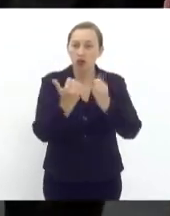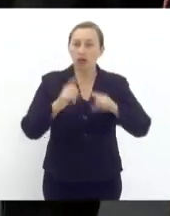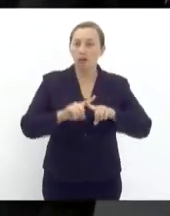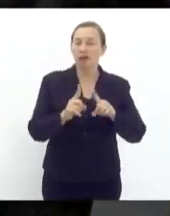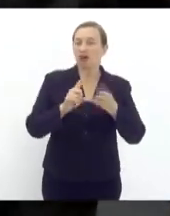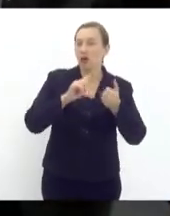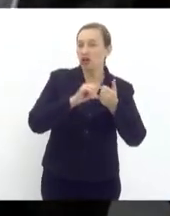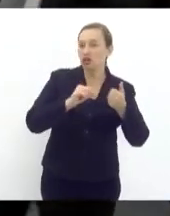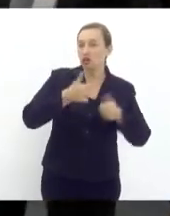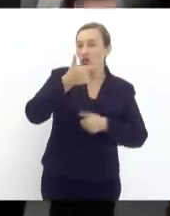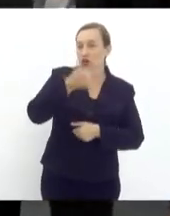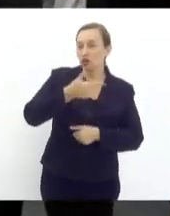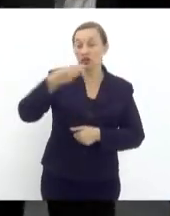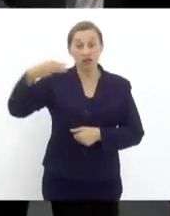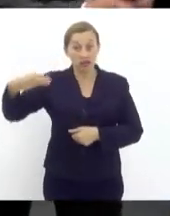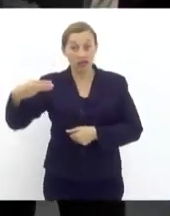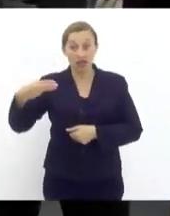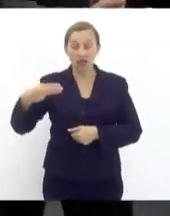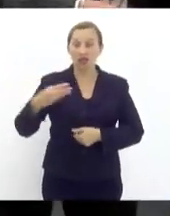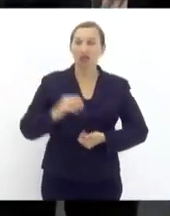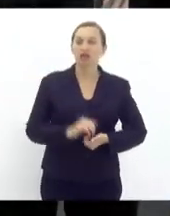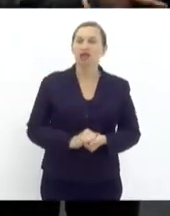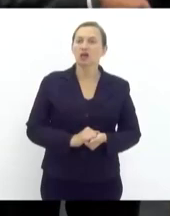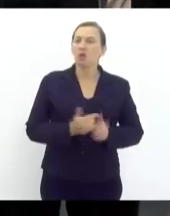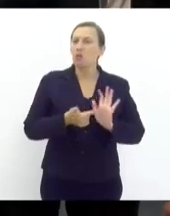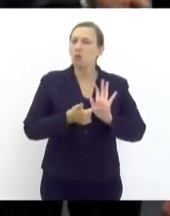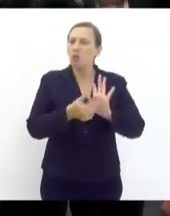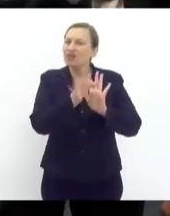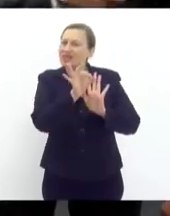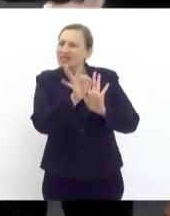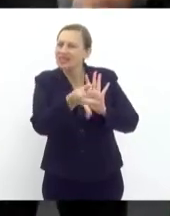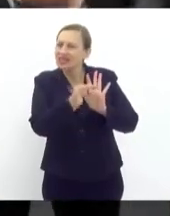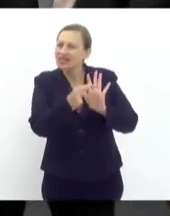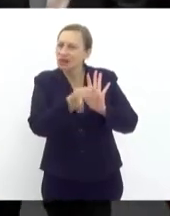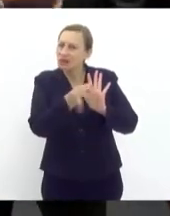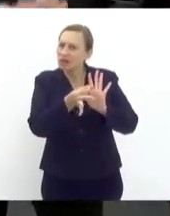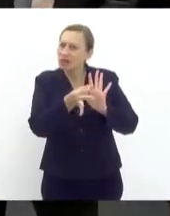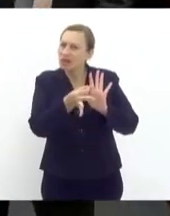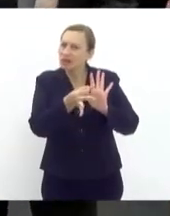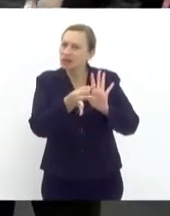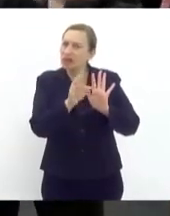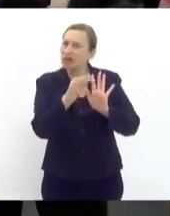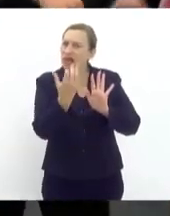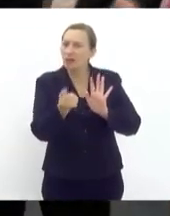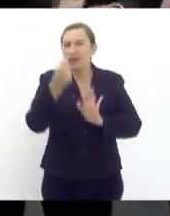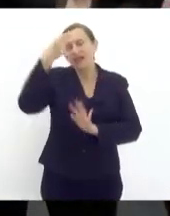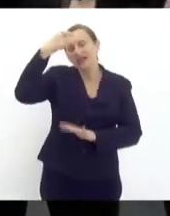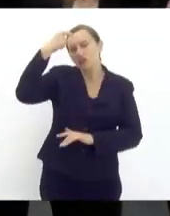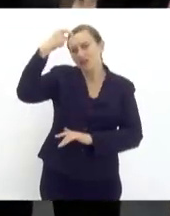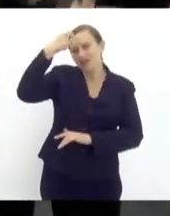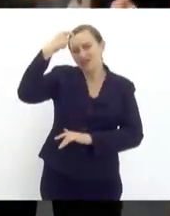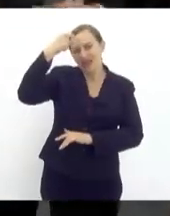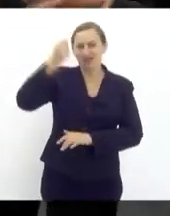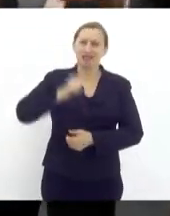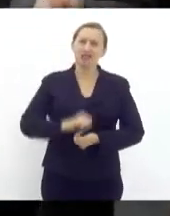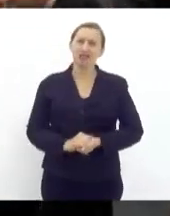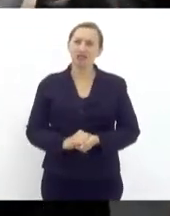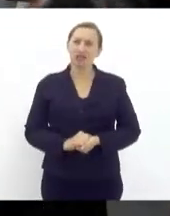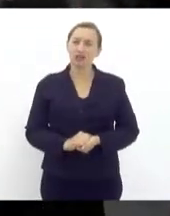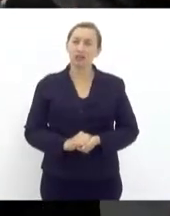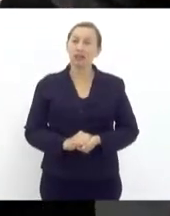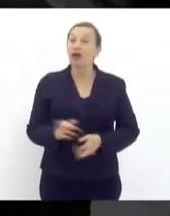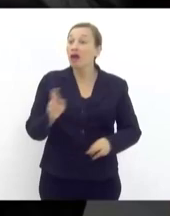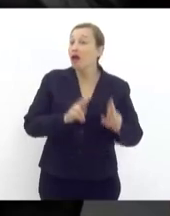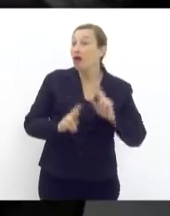e 3 é Veda explicitamente E propõe campanhas de conscientização em